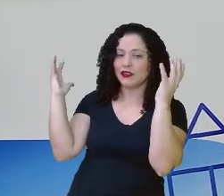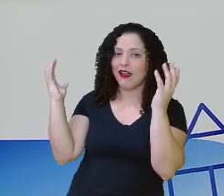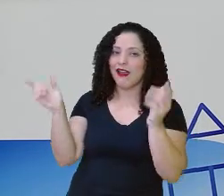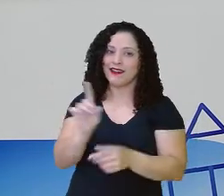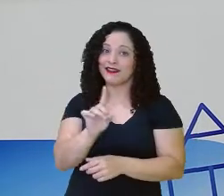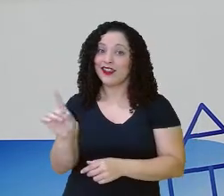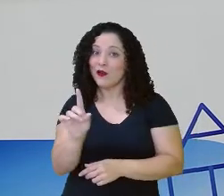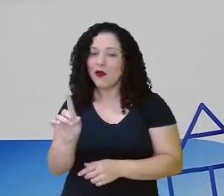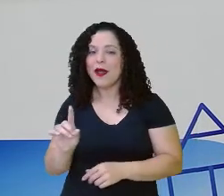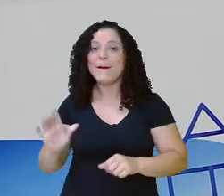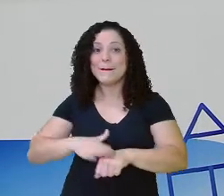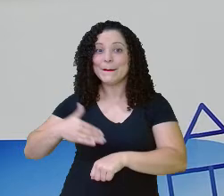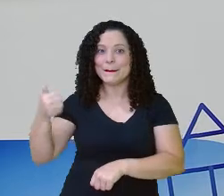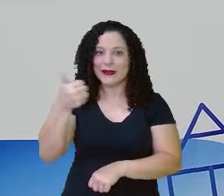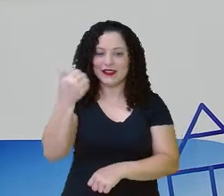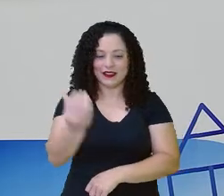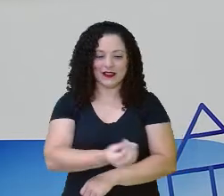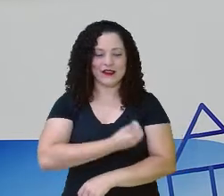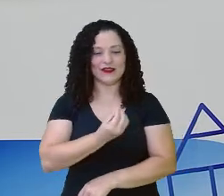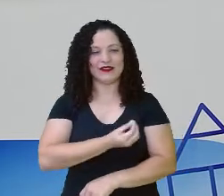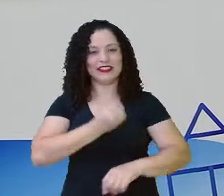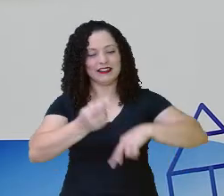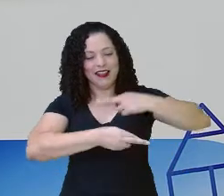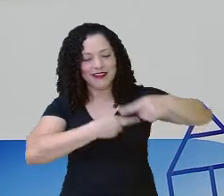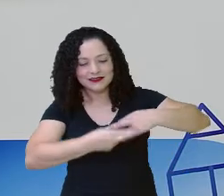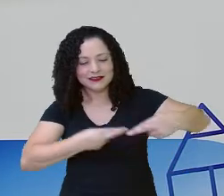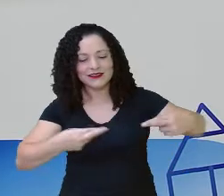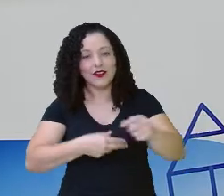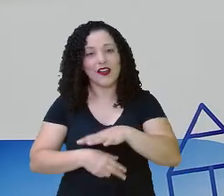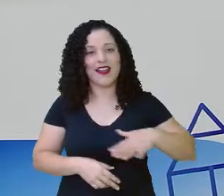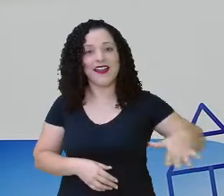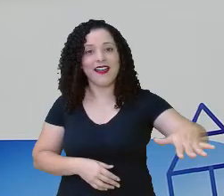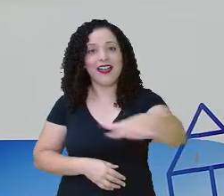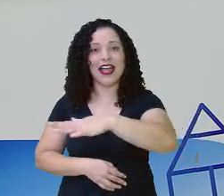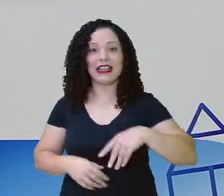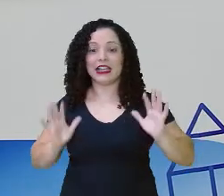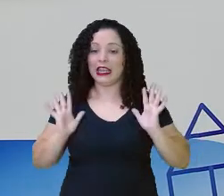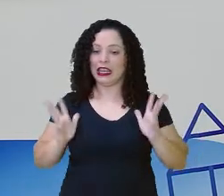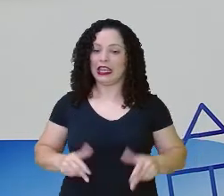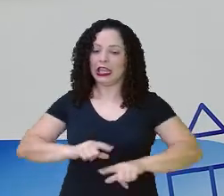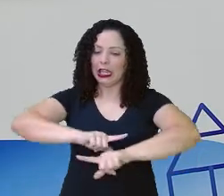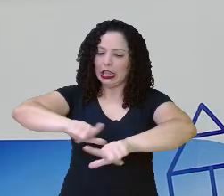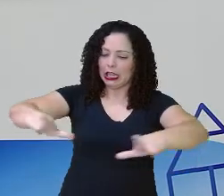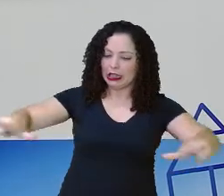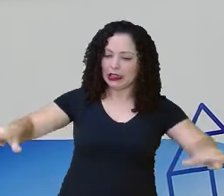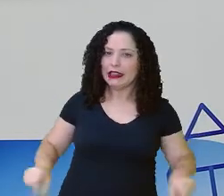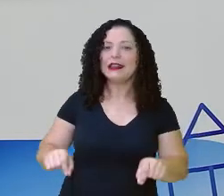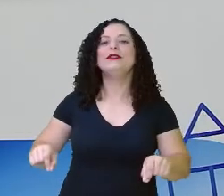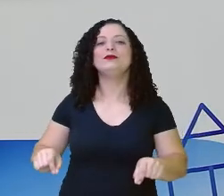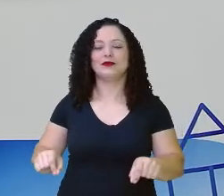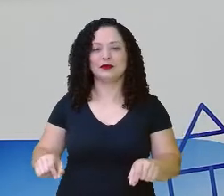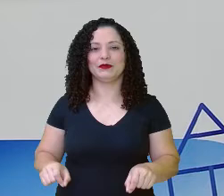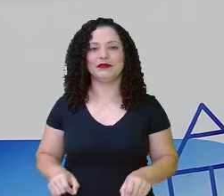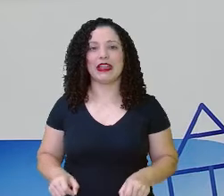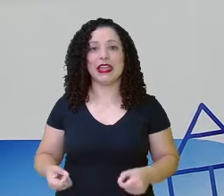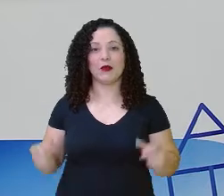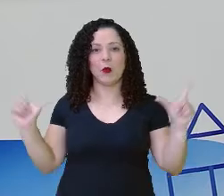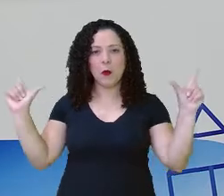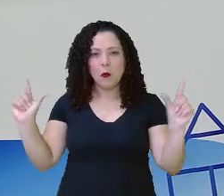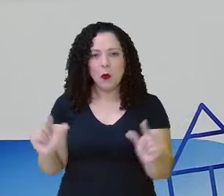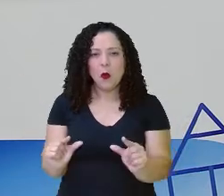melhorando a nossa qualidade de vida, vivendo num espaço, num ambiente preservado, com menos